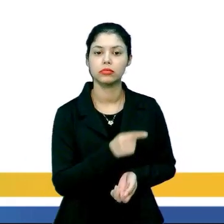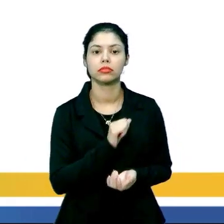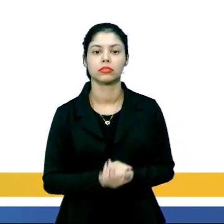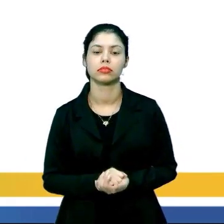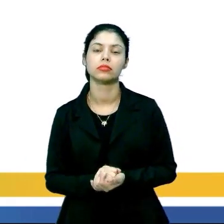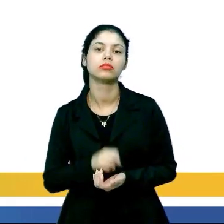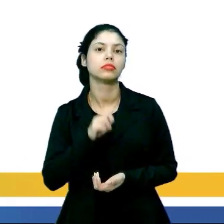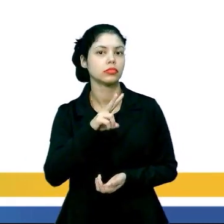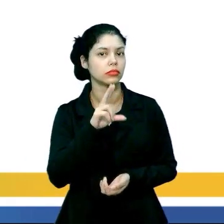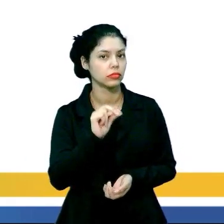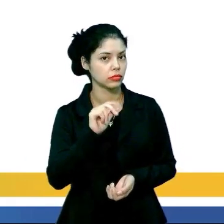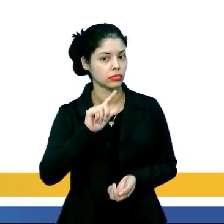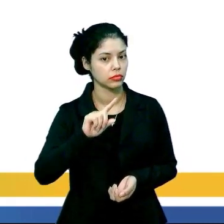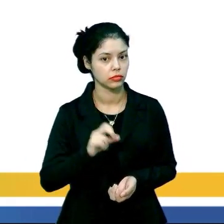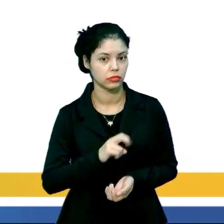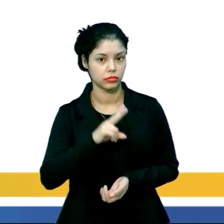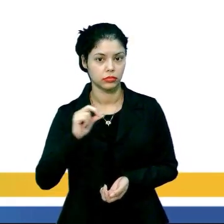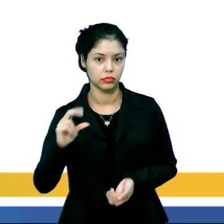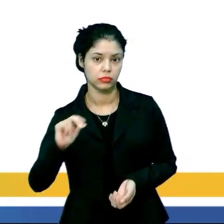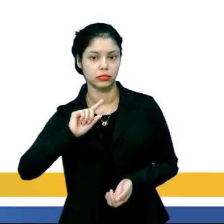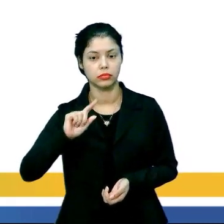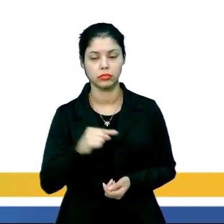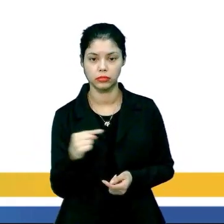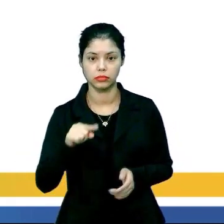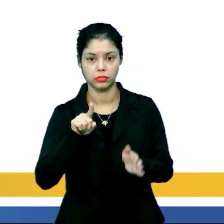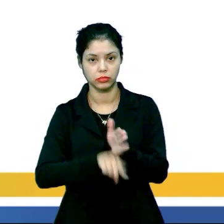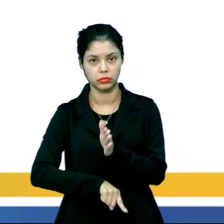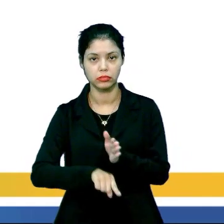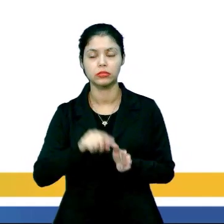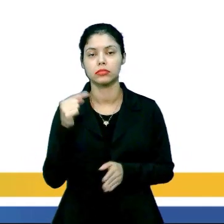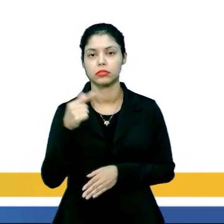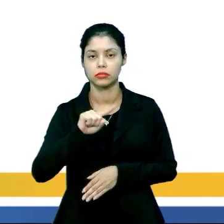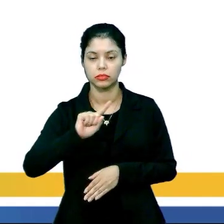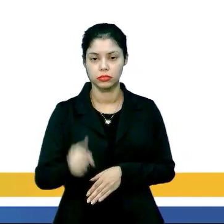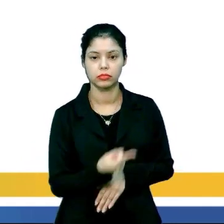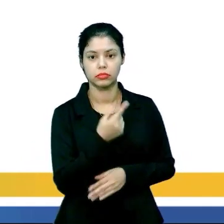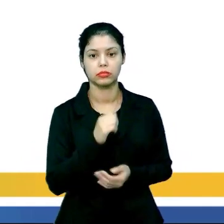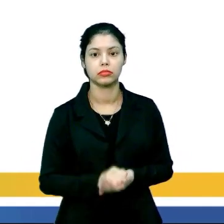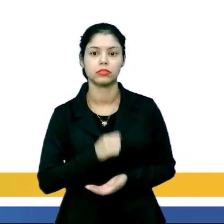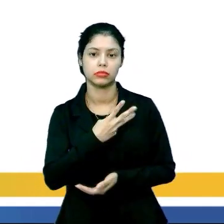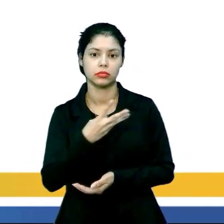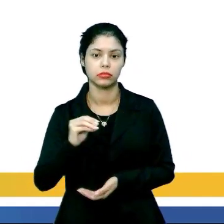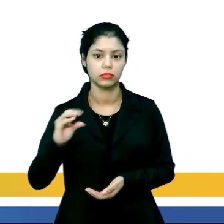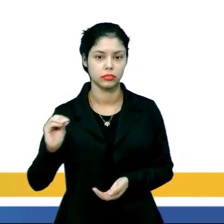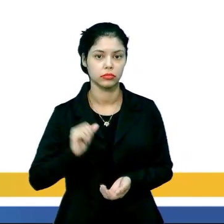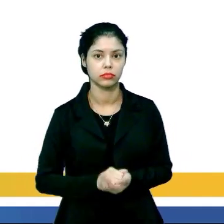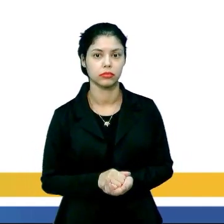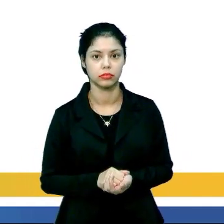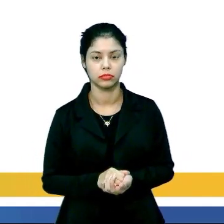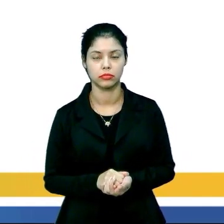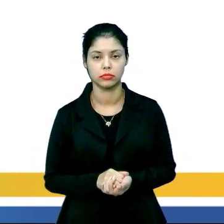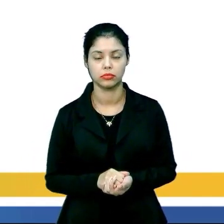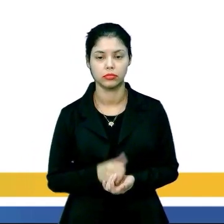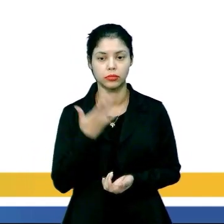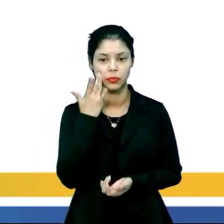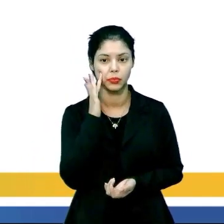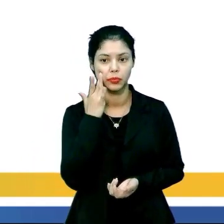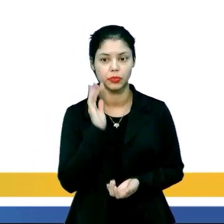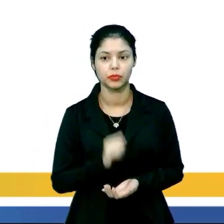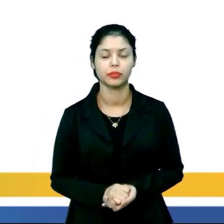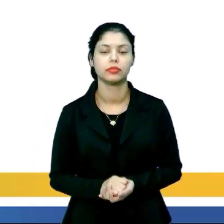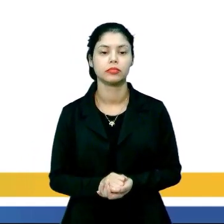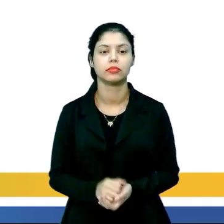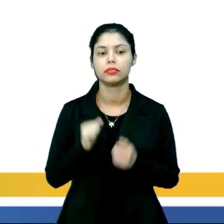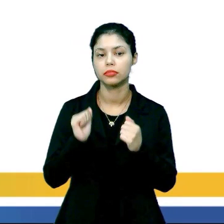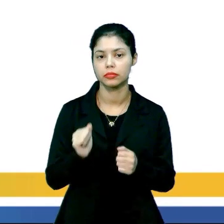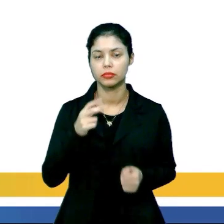gemas e 500.000 menos 100.000 igual a 400.000 moedas. Então,